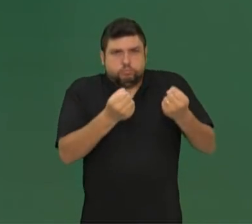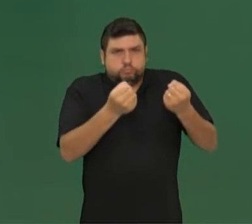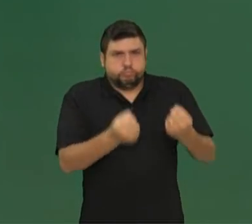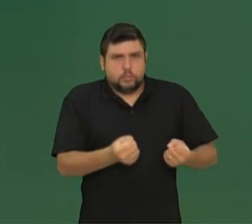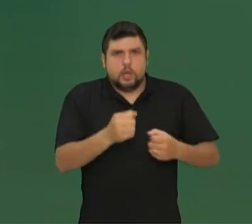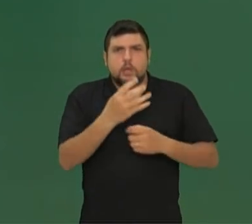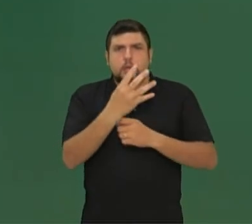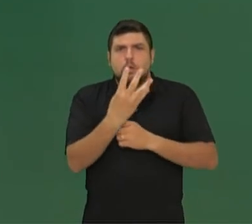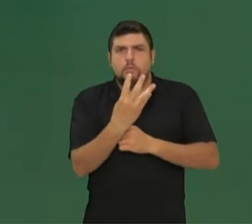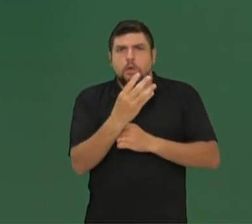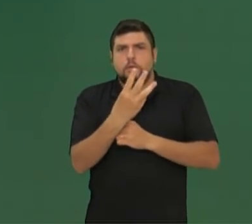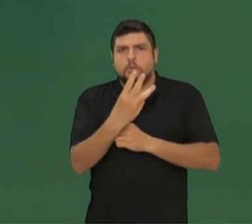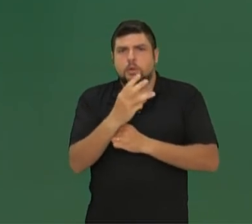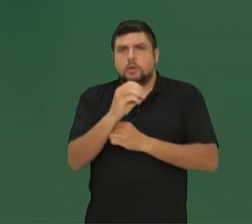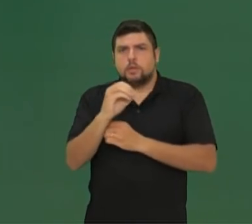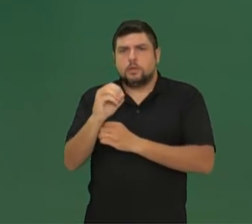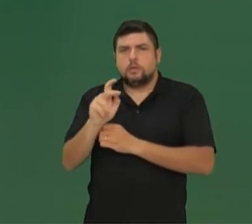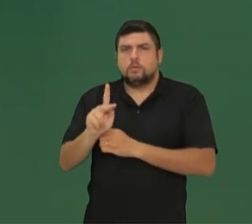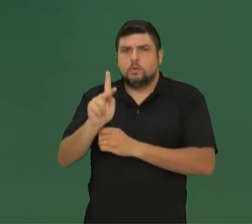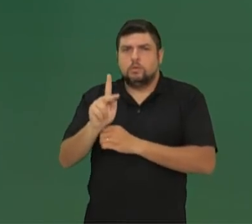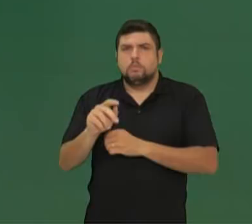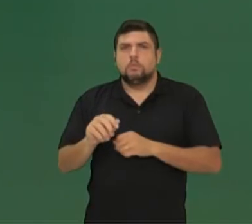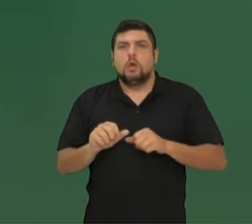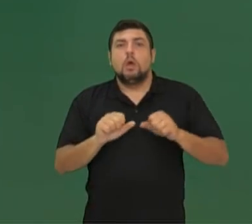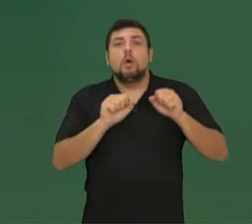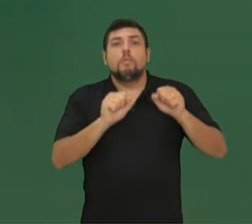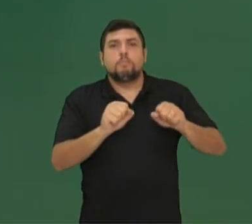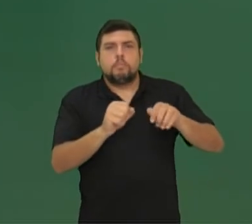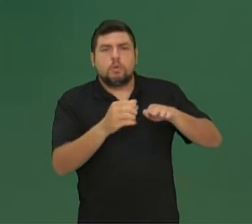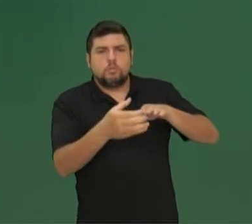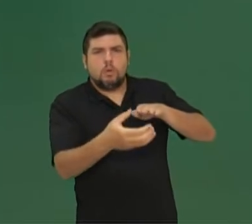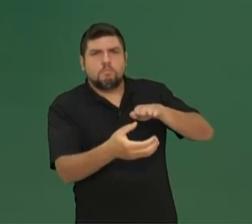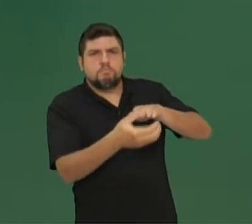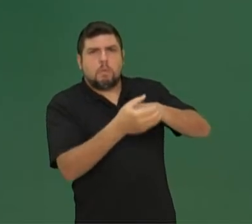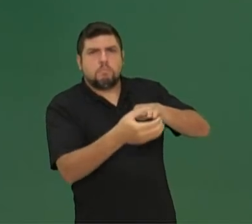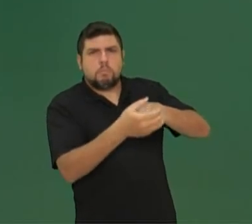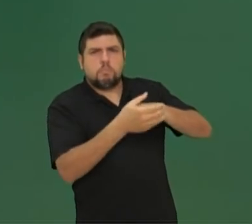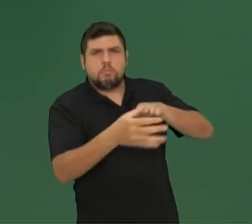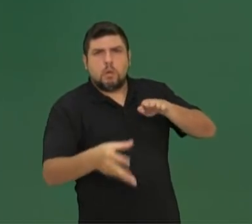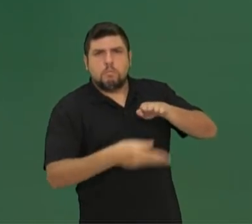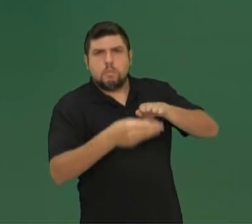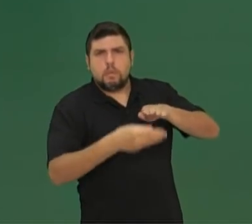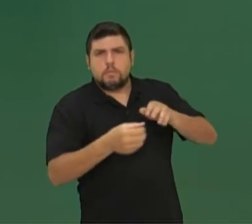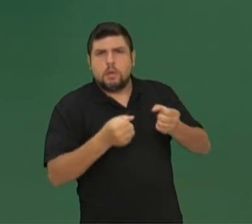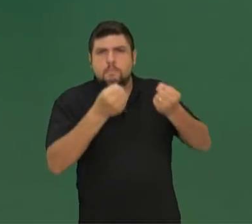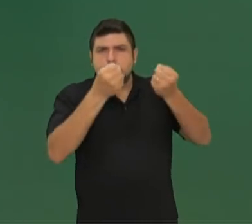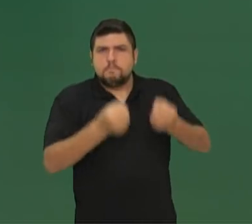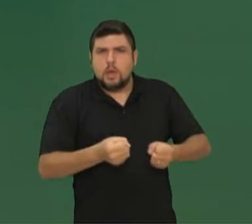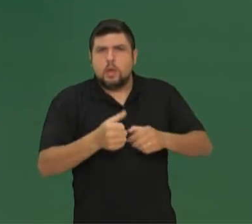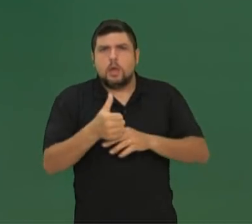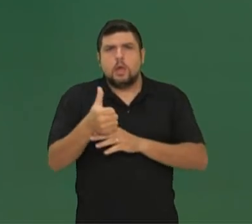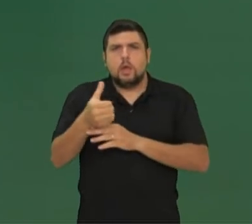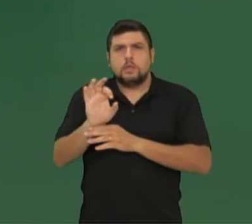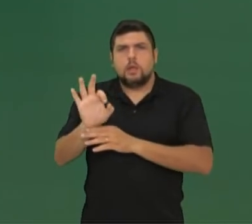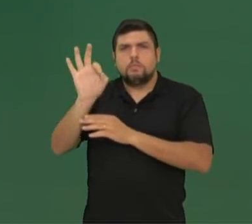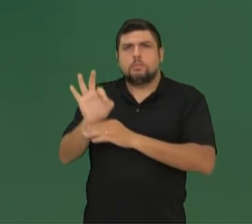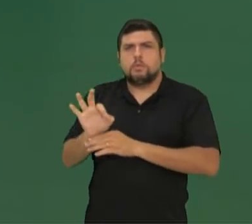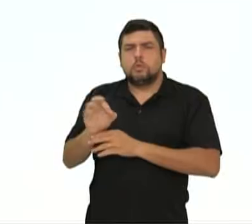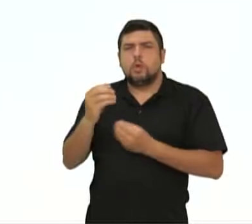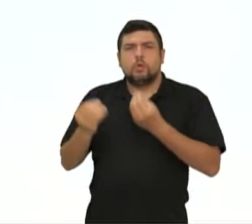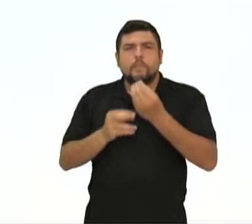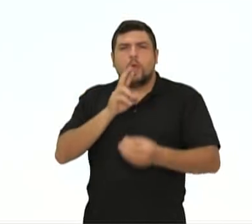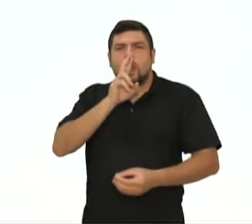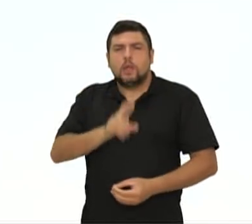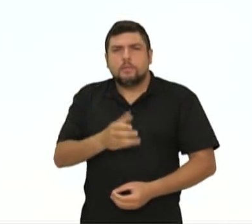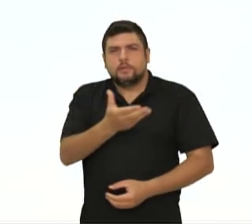4.300 quilos, e tenho que ele pode ter uma capacidade de em torno de 10%. Como você faria para resolver esse problema? É com